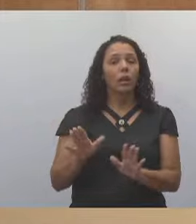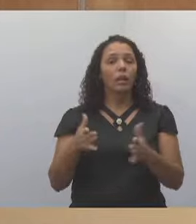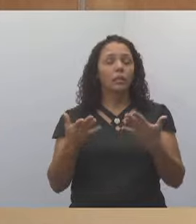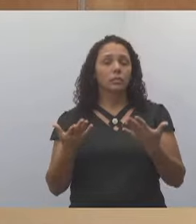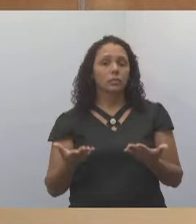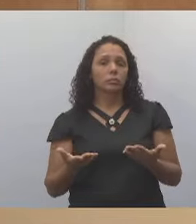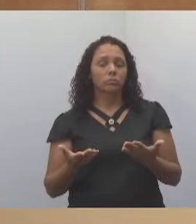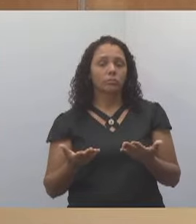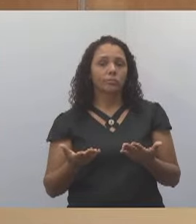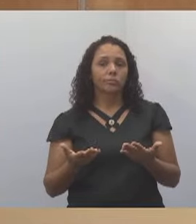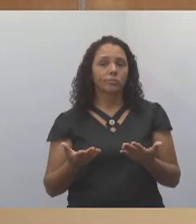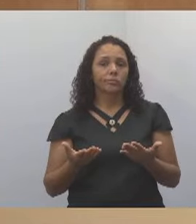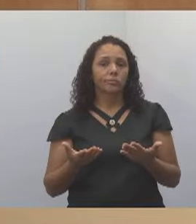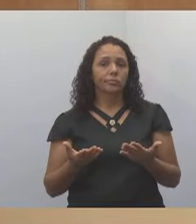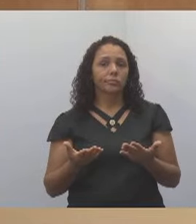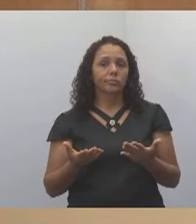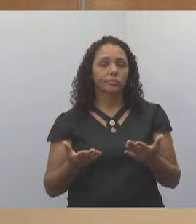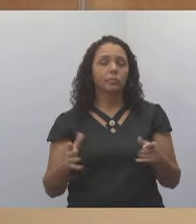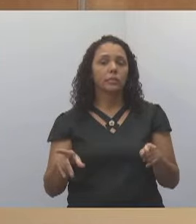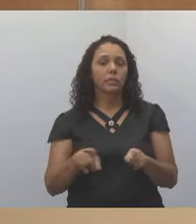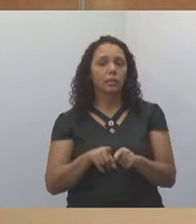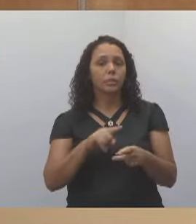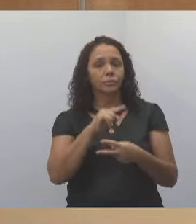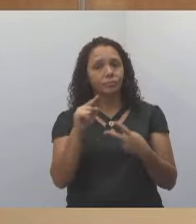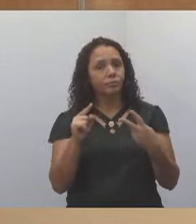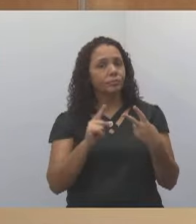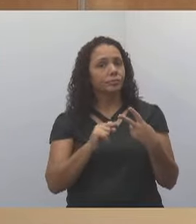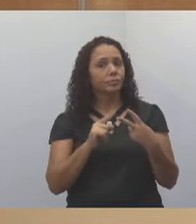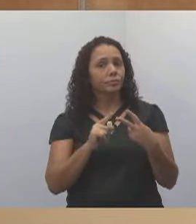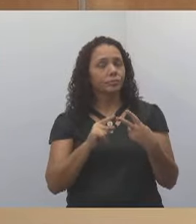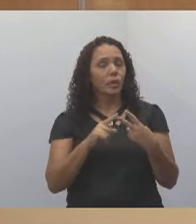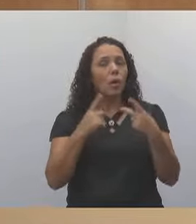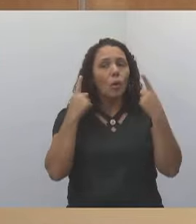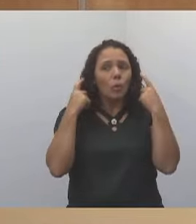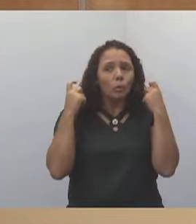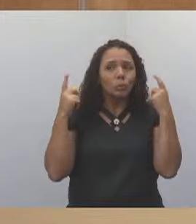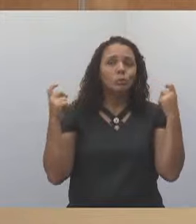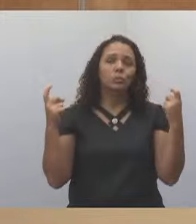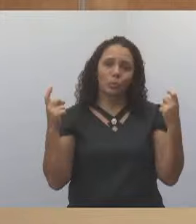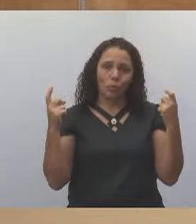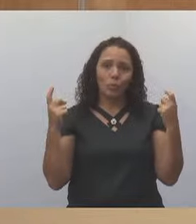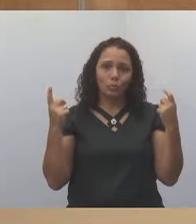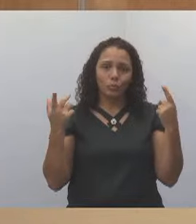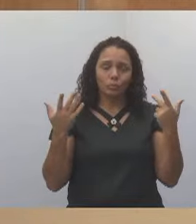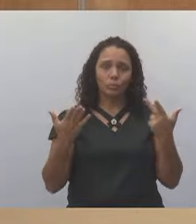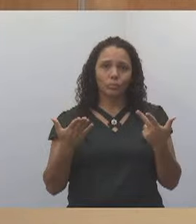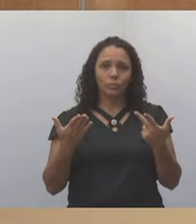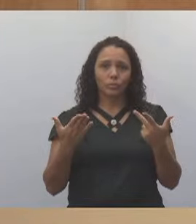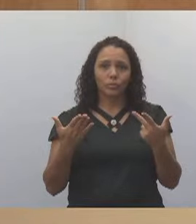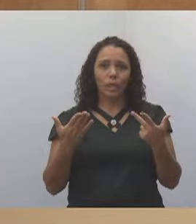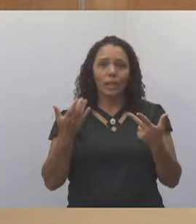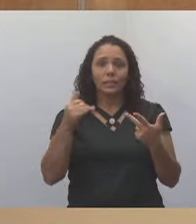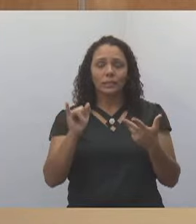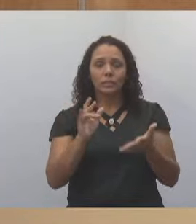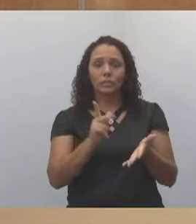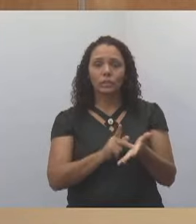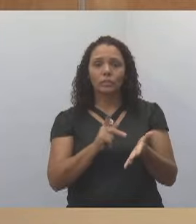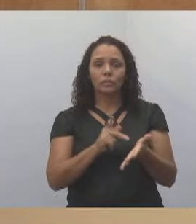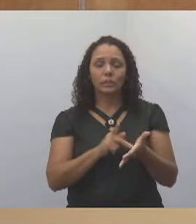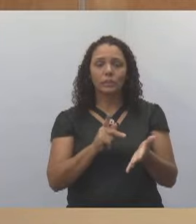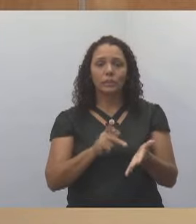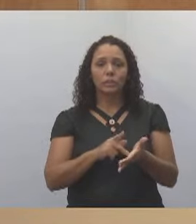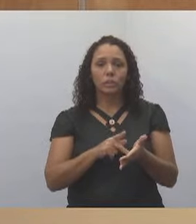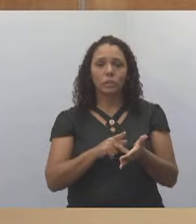Então, e fora isso, a questão de ruídos que a gente fala, né? Se for realmente